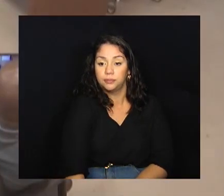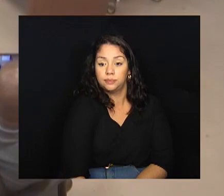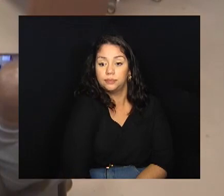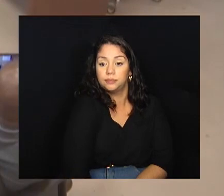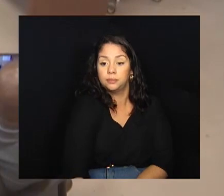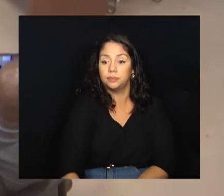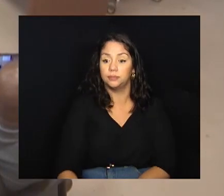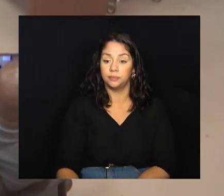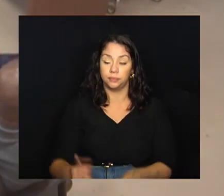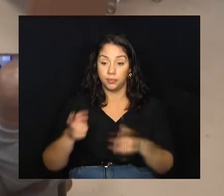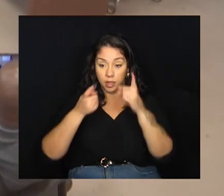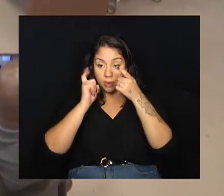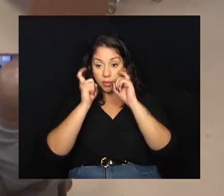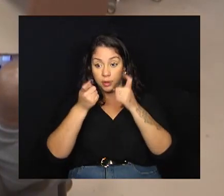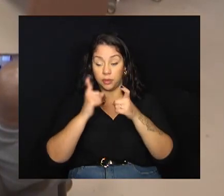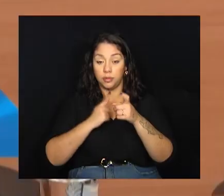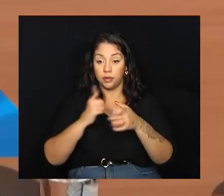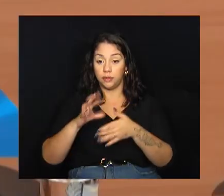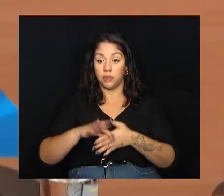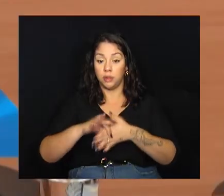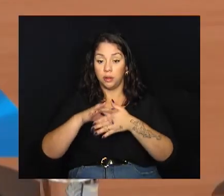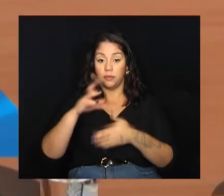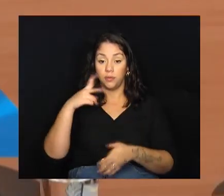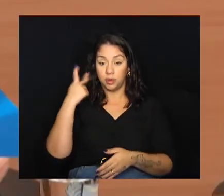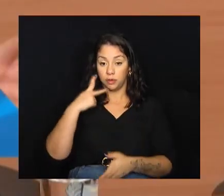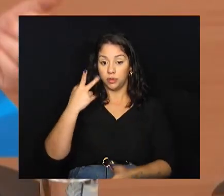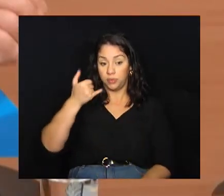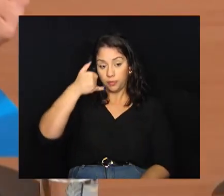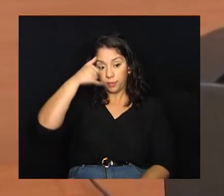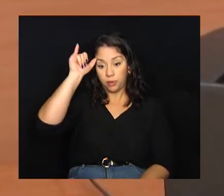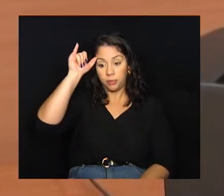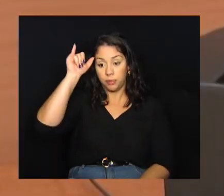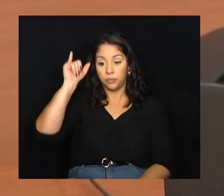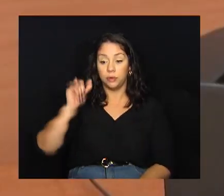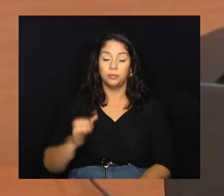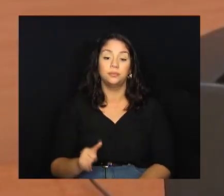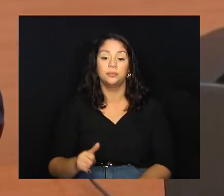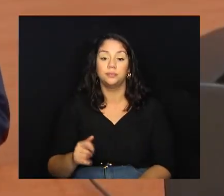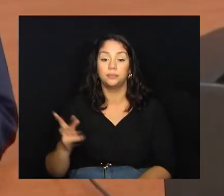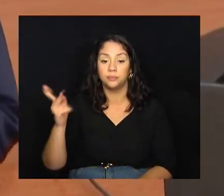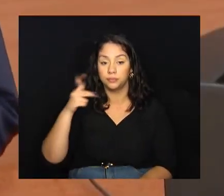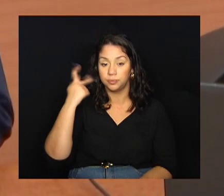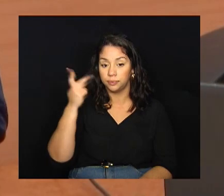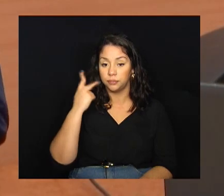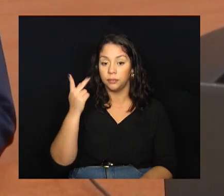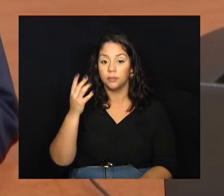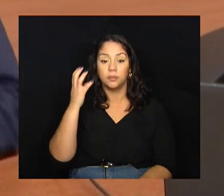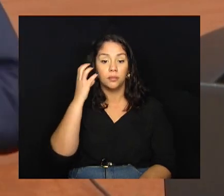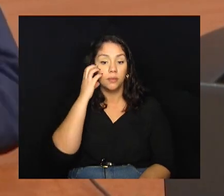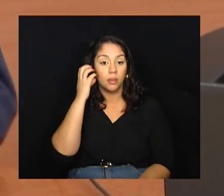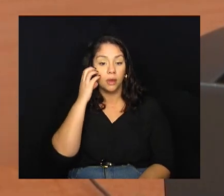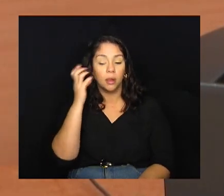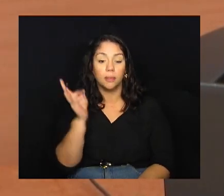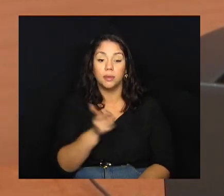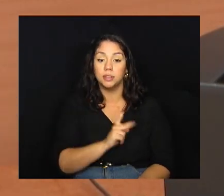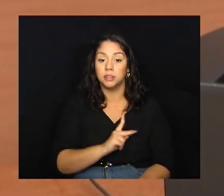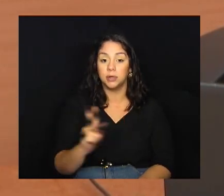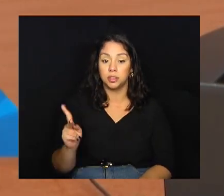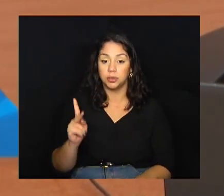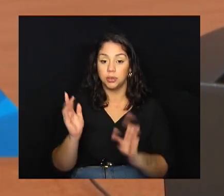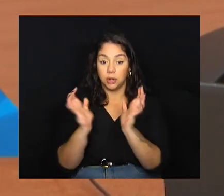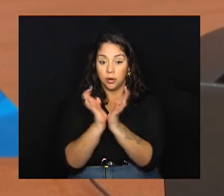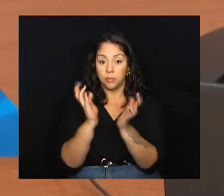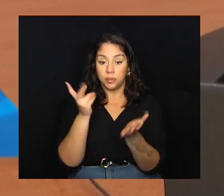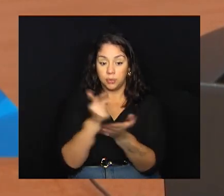A reunião foi comandada pelo vereador Paulo Buffalo o parlamentar e gordiego presidente da Comissão